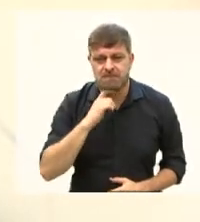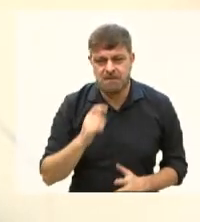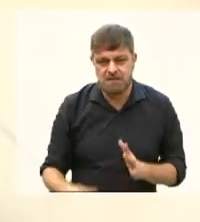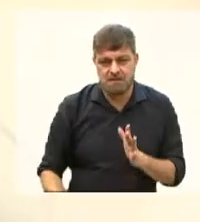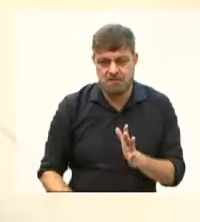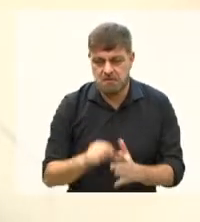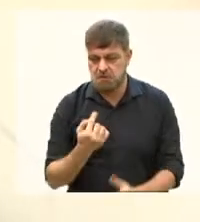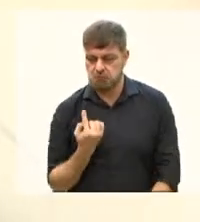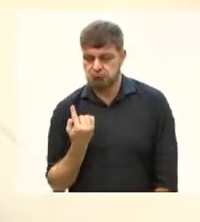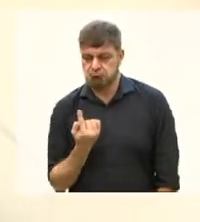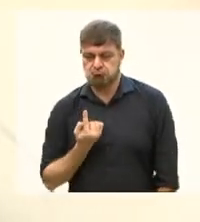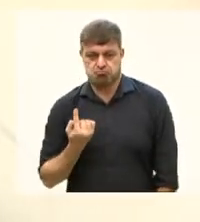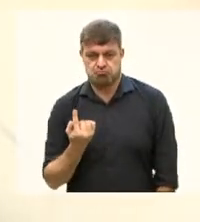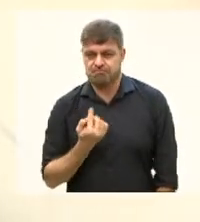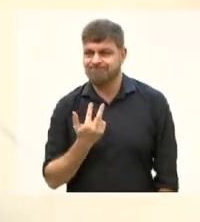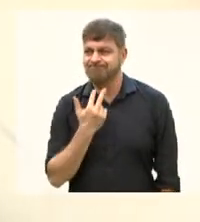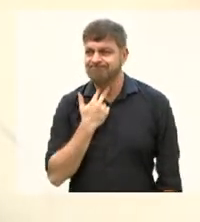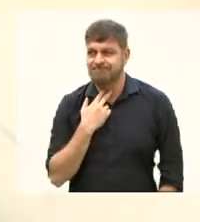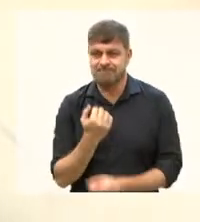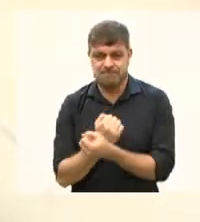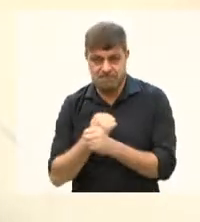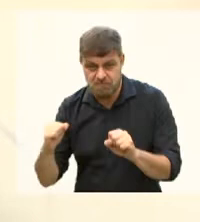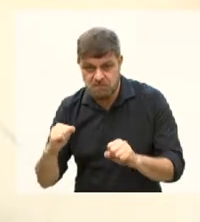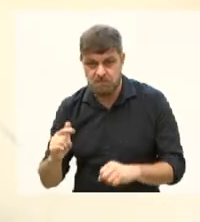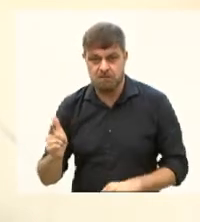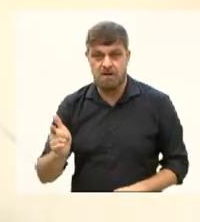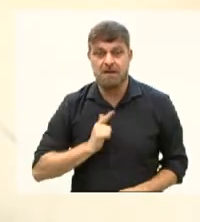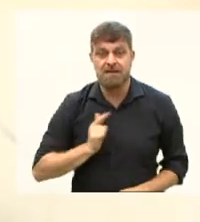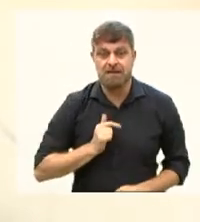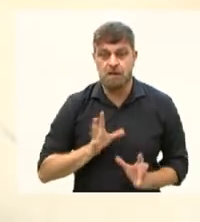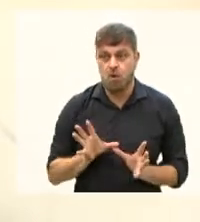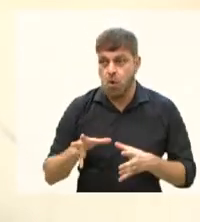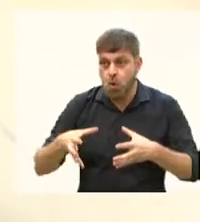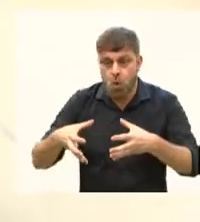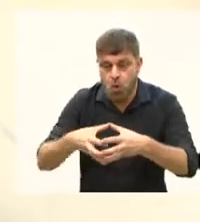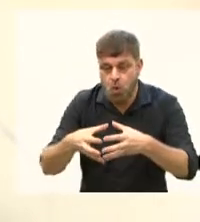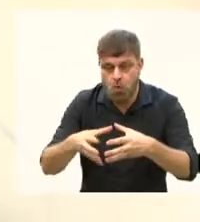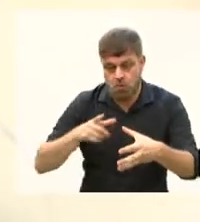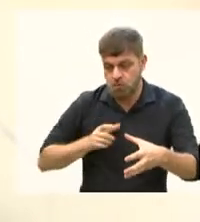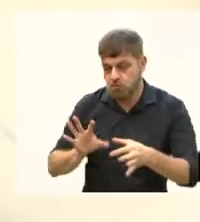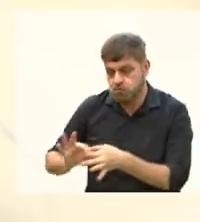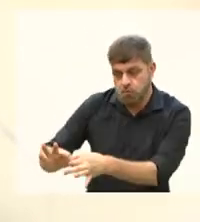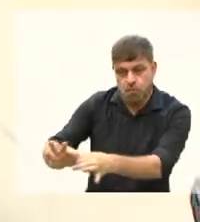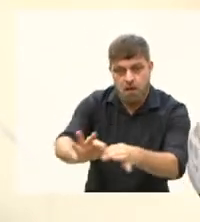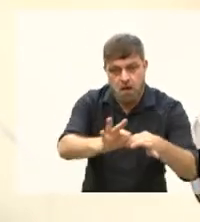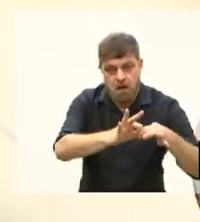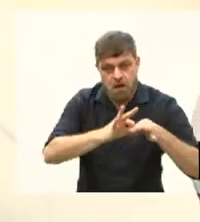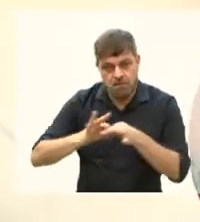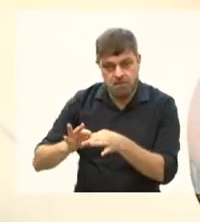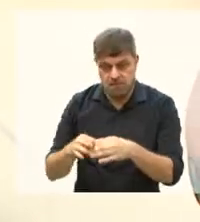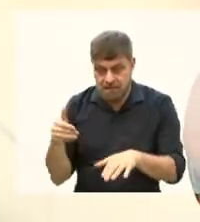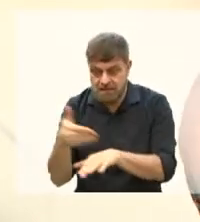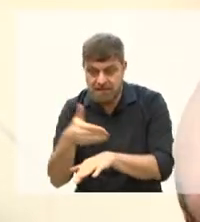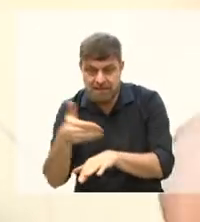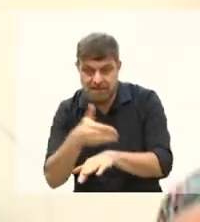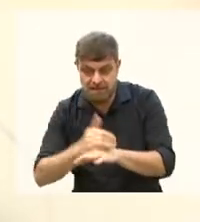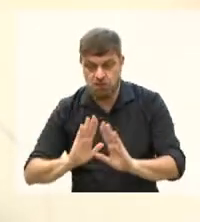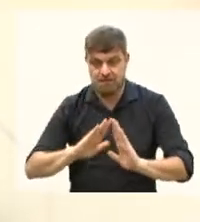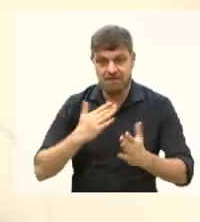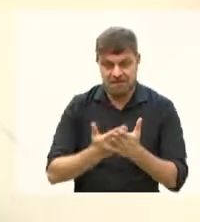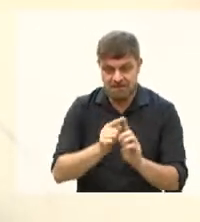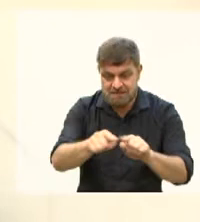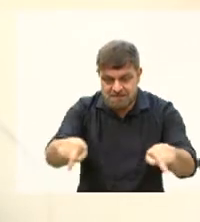nada sozinho. Tá? Se não há uma equipe coesa dentro da própria